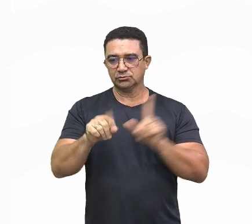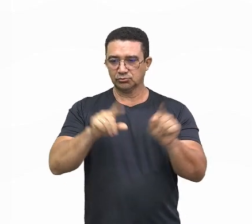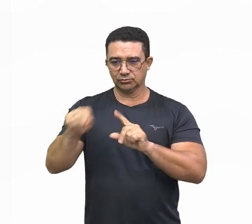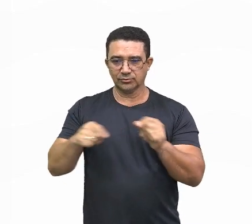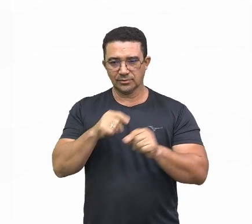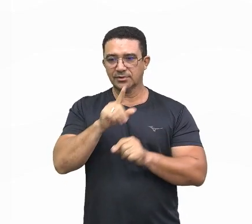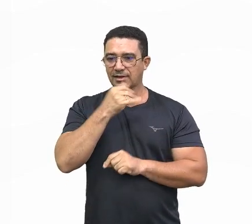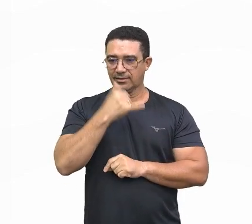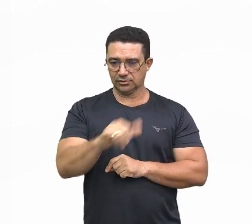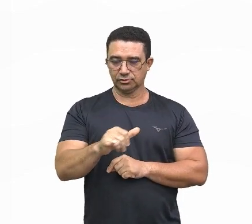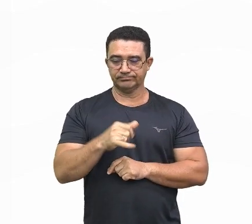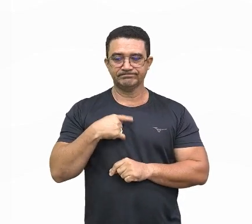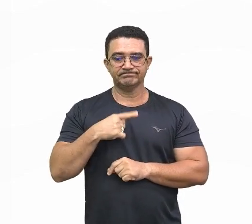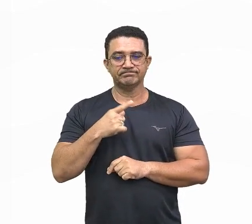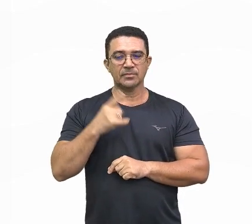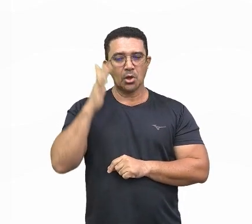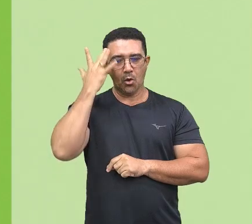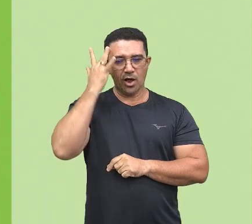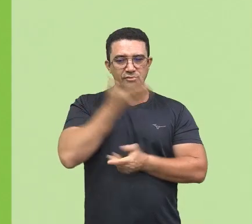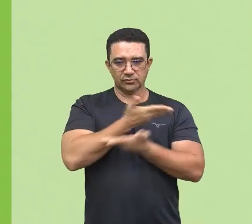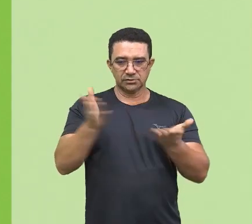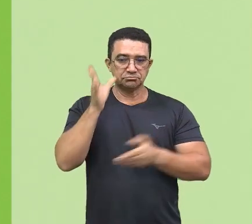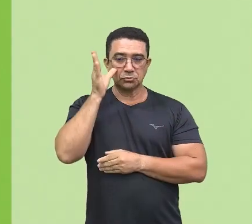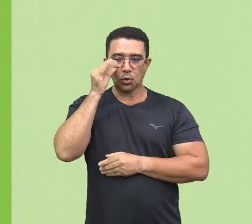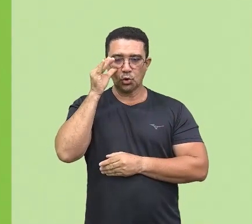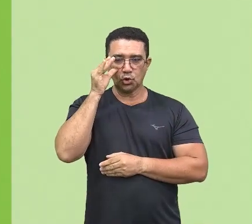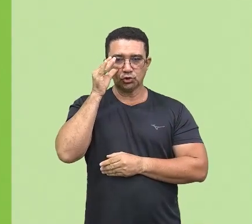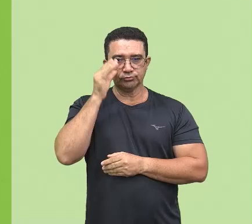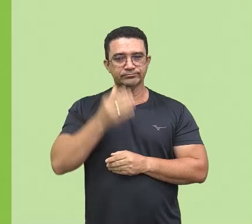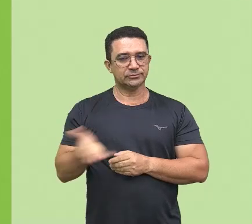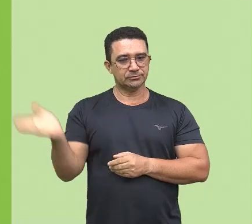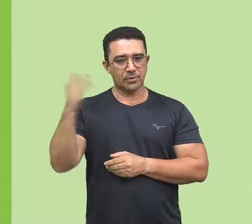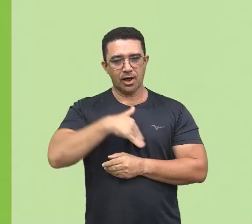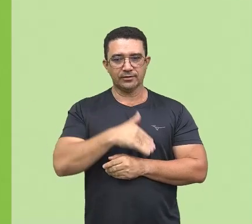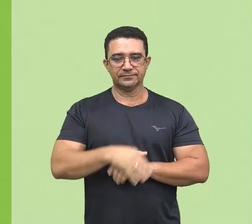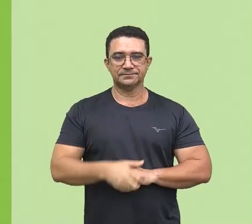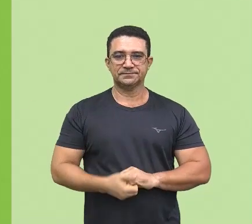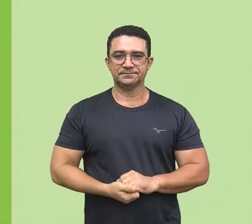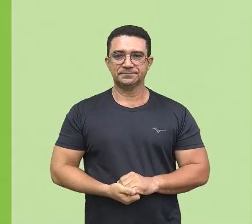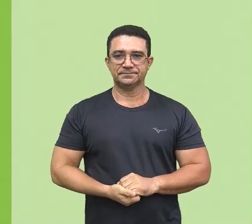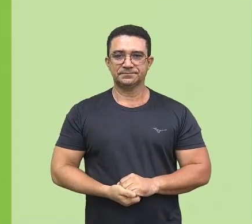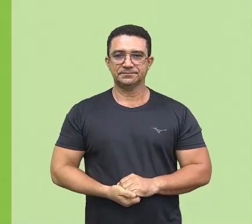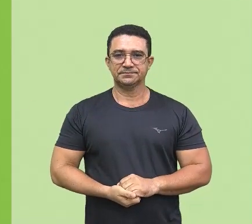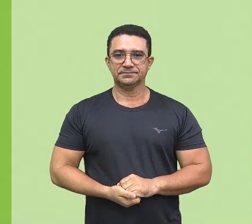alternativa. Tenho certeza que você ficou curioso, por isso, vem com a gente.